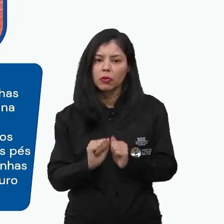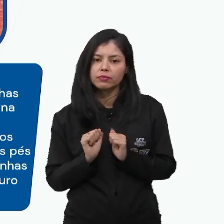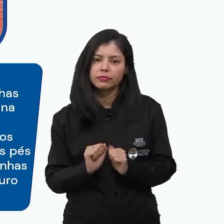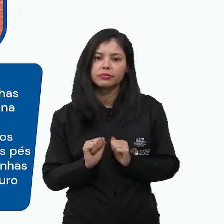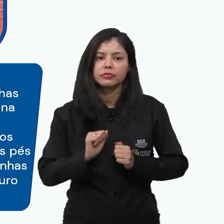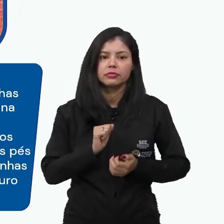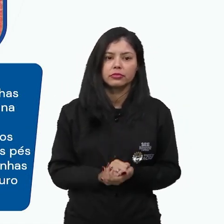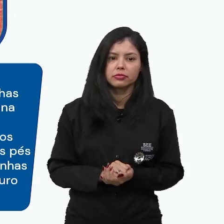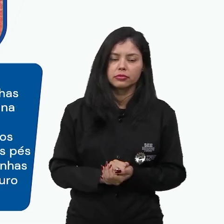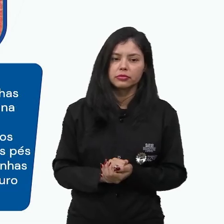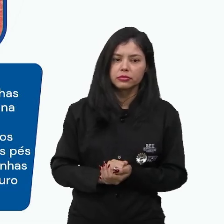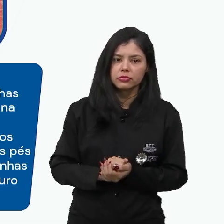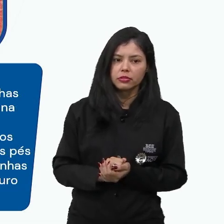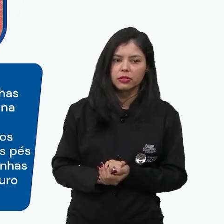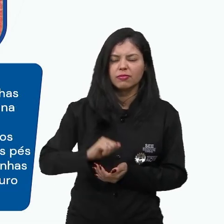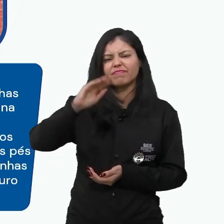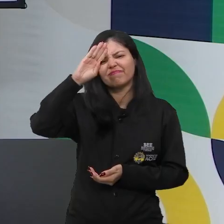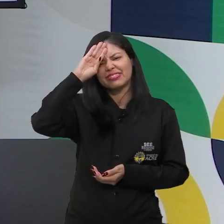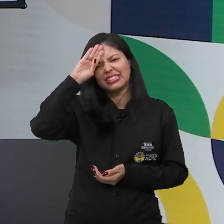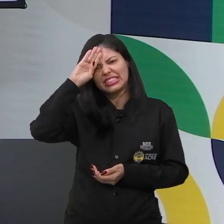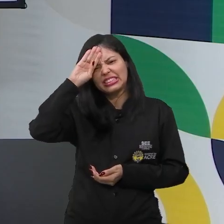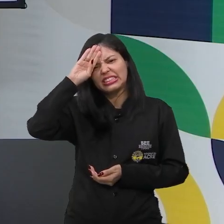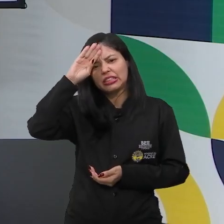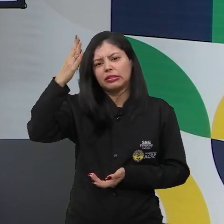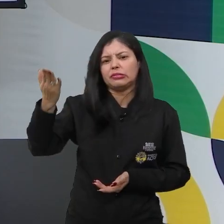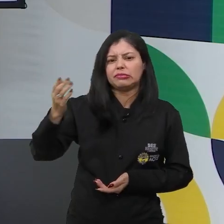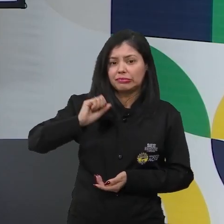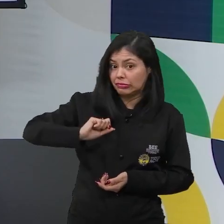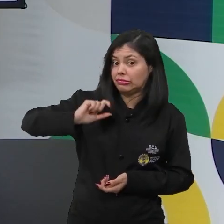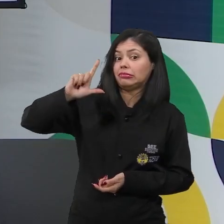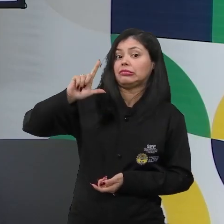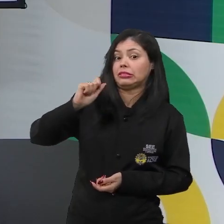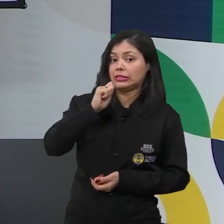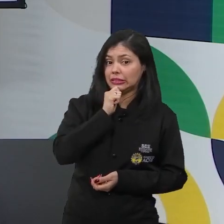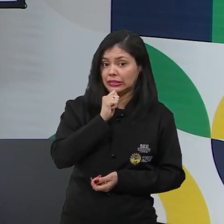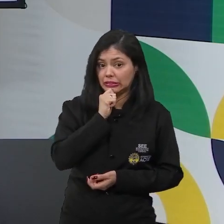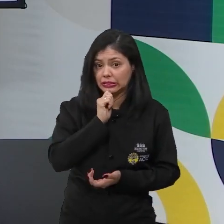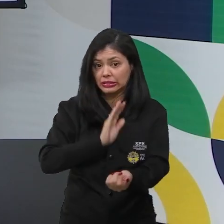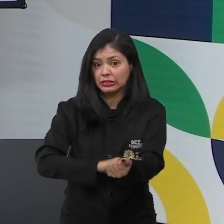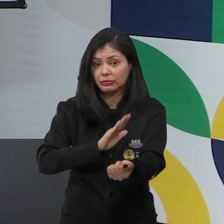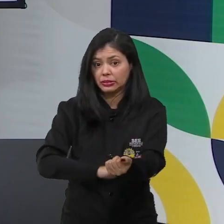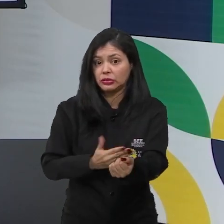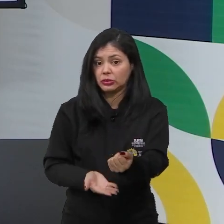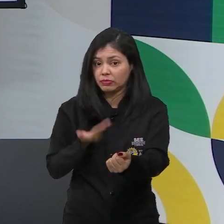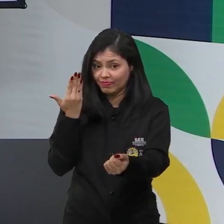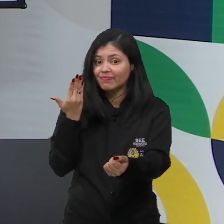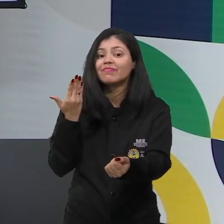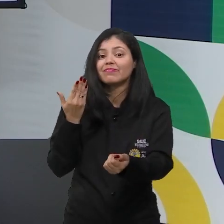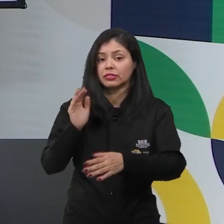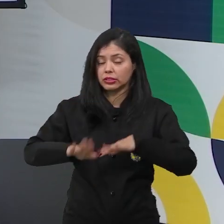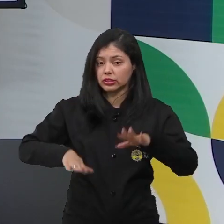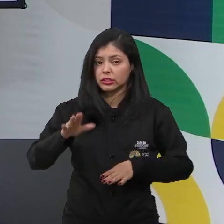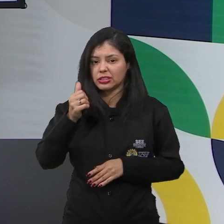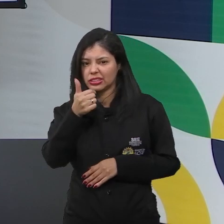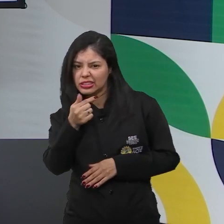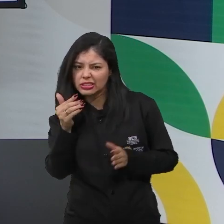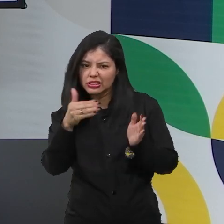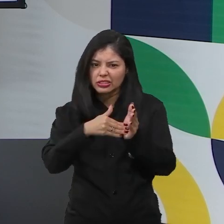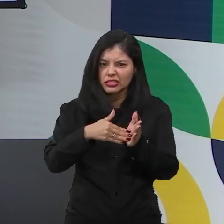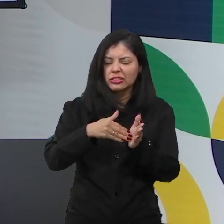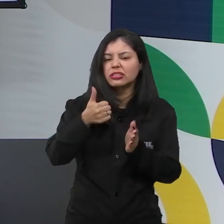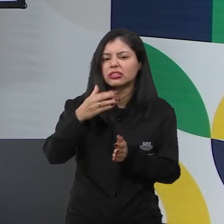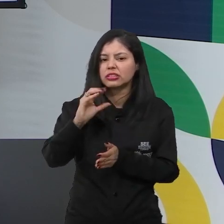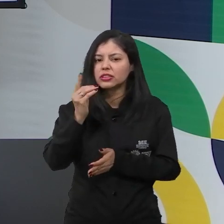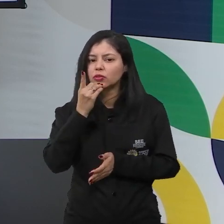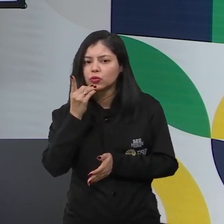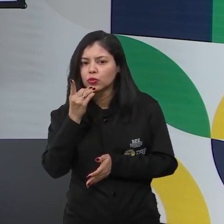ali, né, um pouco mais abatido, pode ter uma febre um pouco mais alta, né, a gente vai ficar ali de 7 a 10 dias ali,